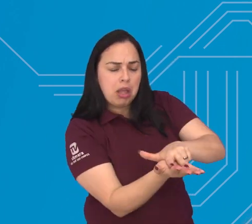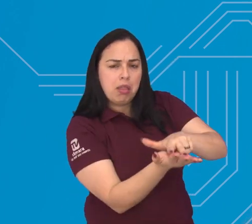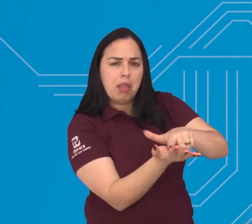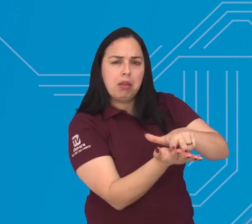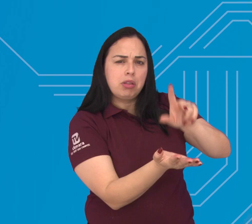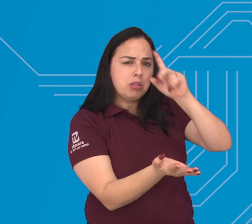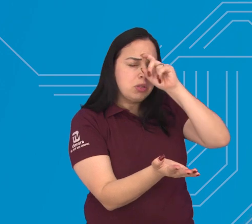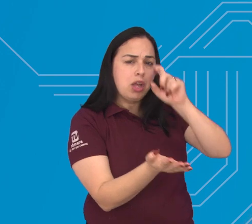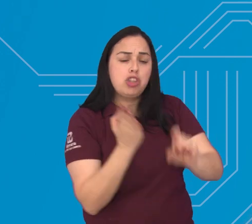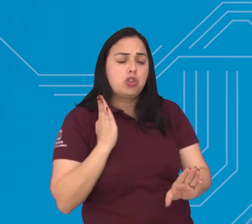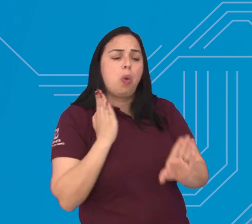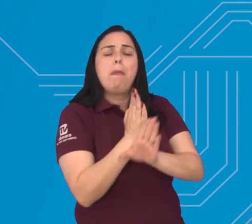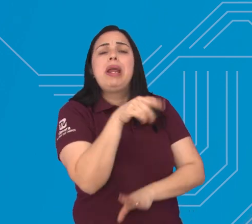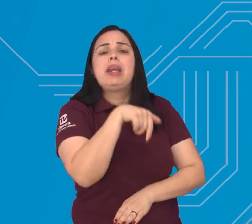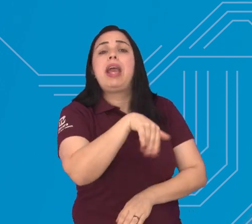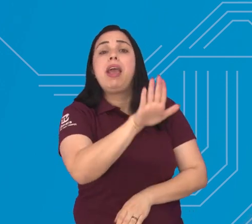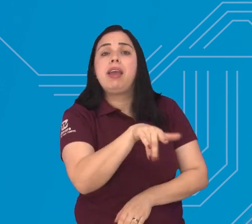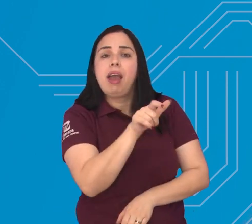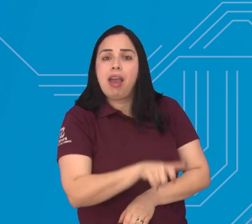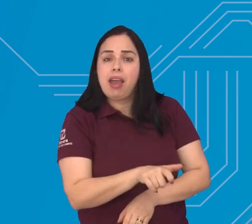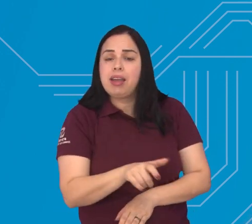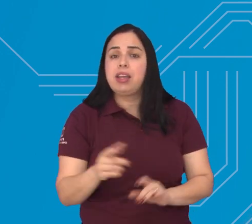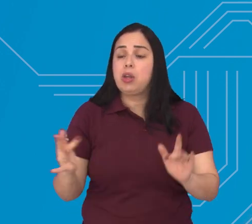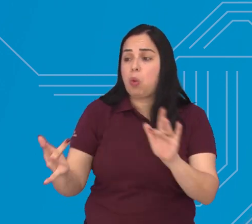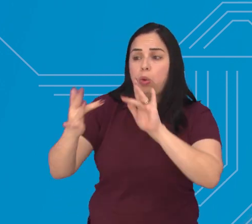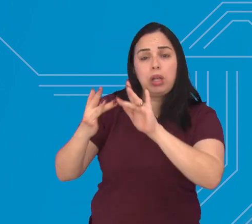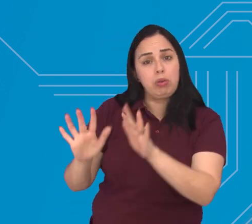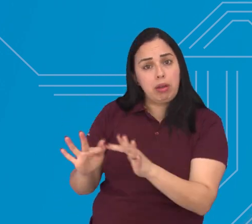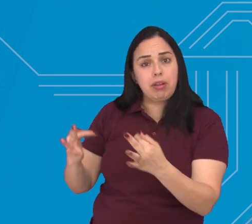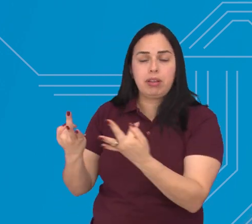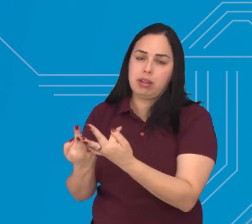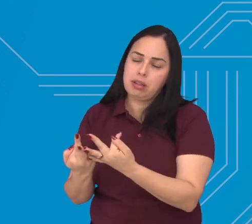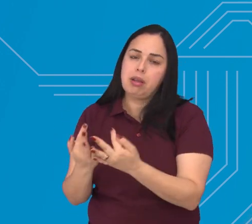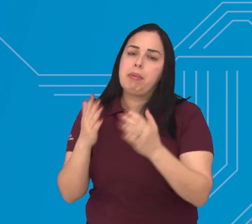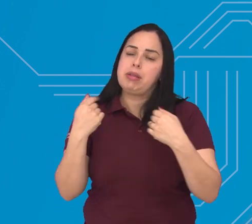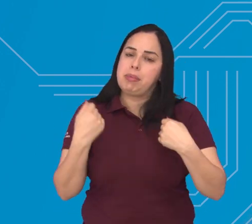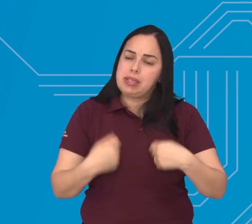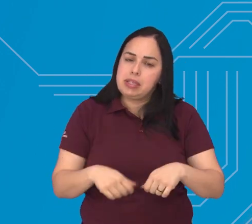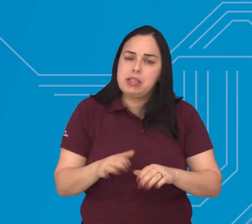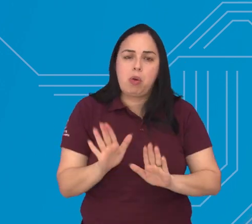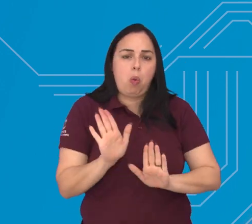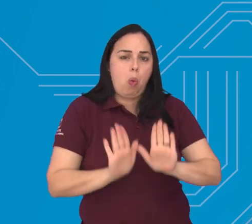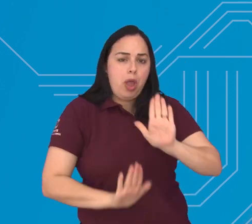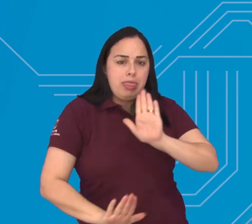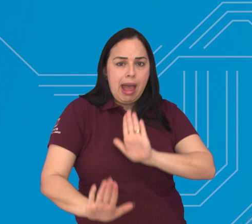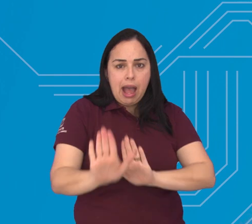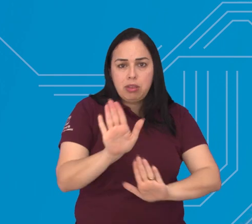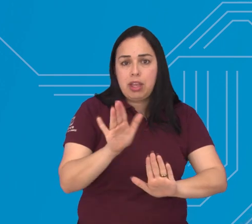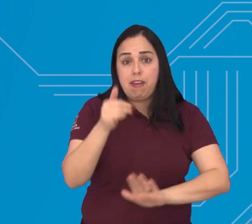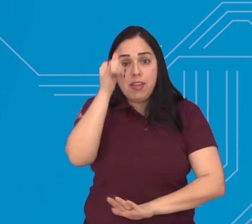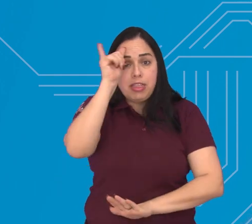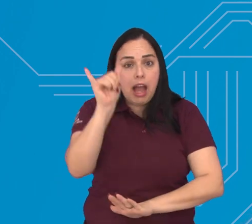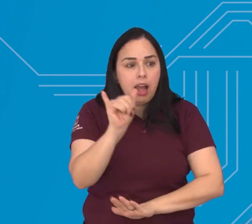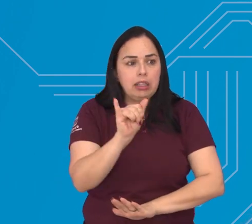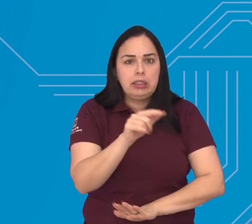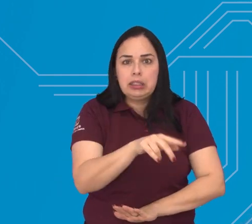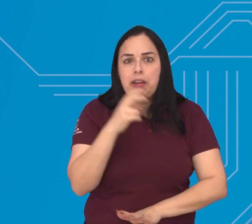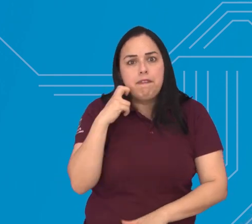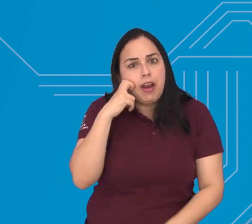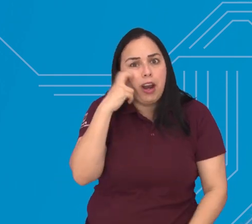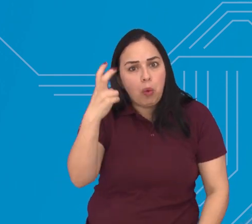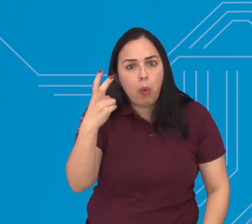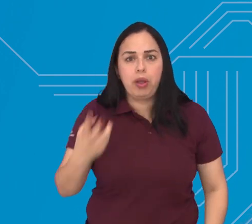quer facilitar a identificação e o acesso à família. Claro que a proposta prevê cuidados para evitar a exposição e